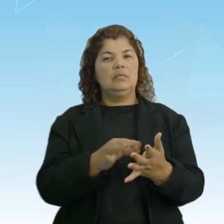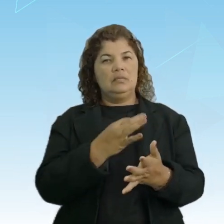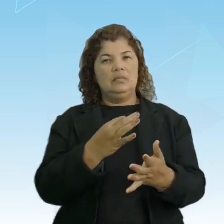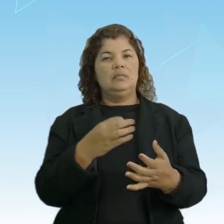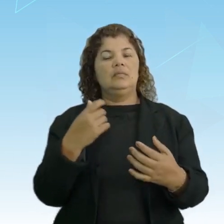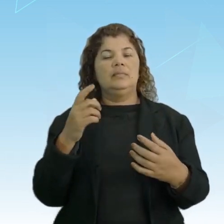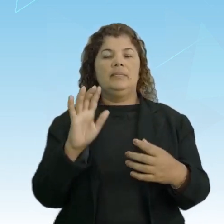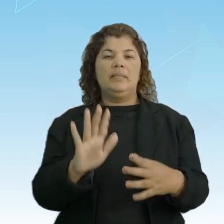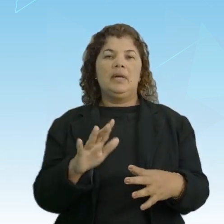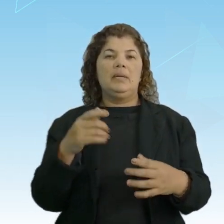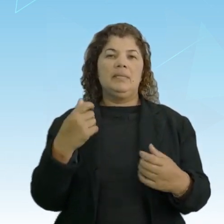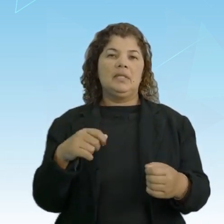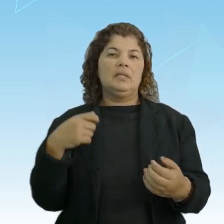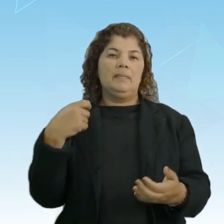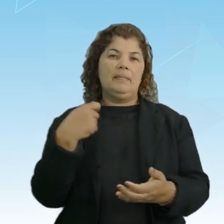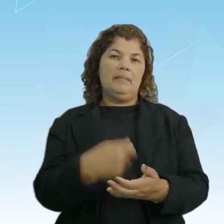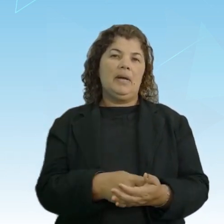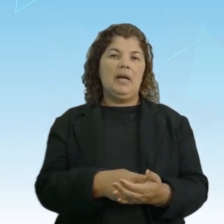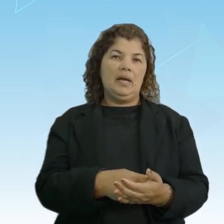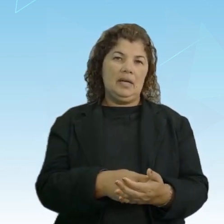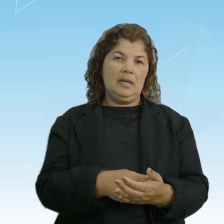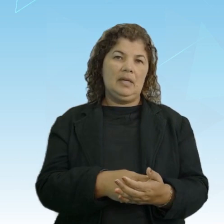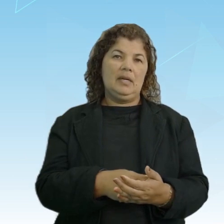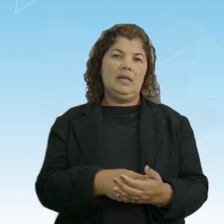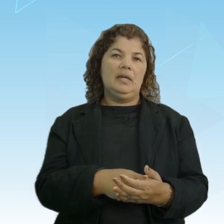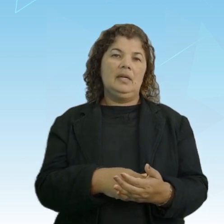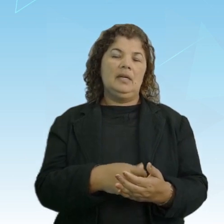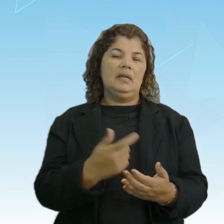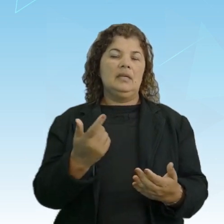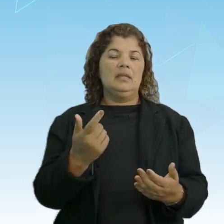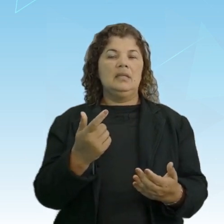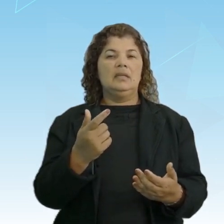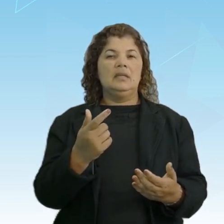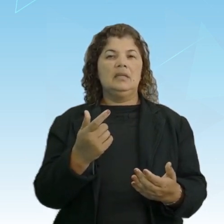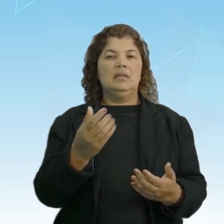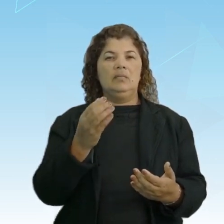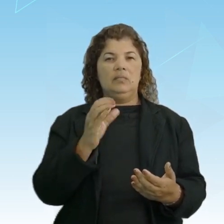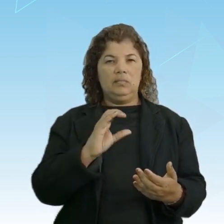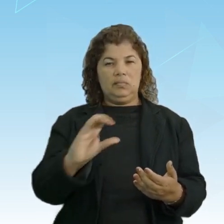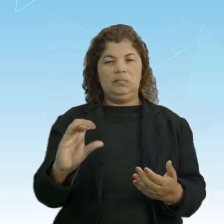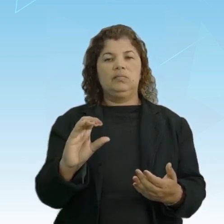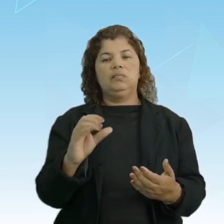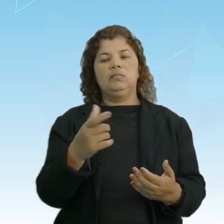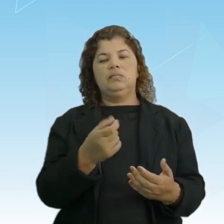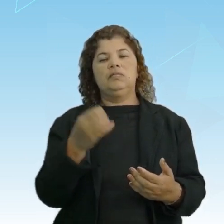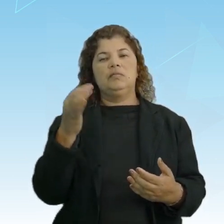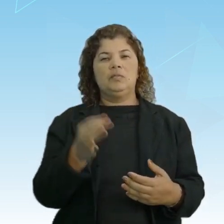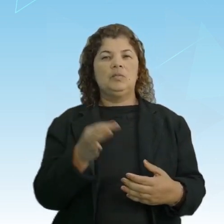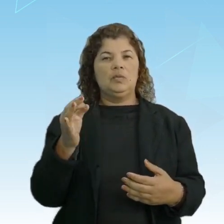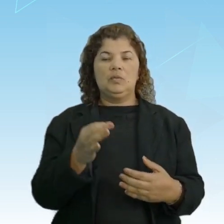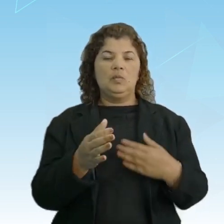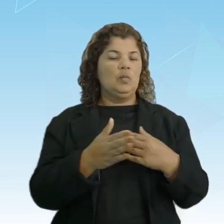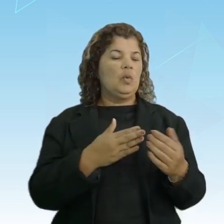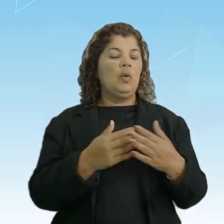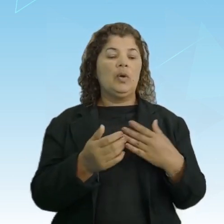quinto, a cobrança de um quinto, ou 20% de toda a riqueza